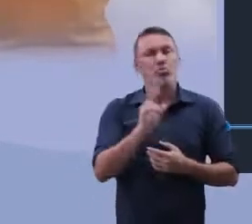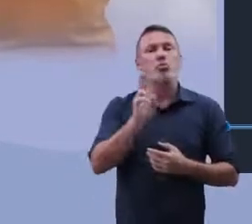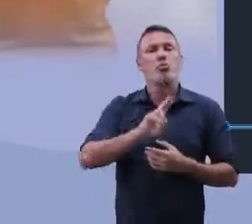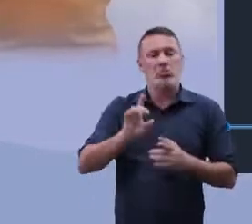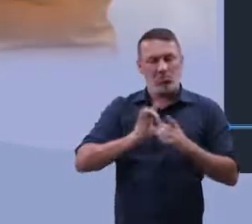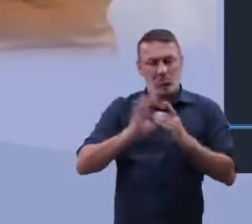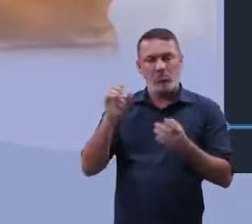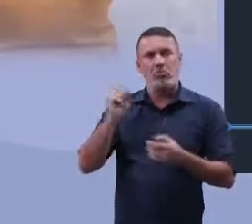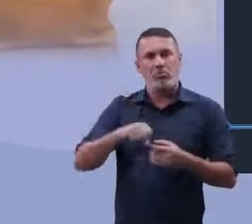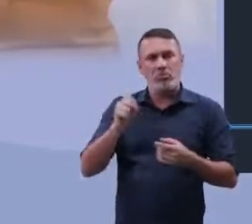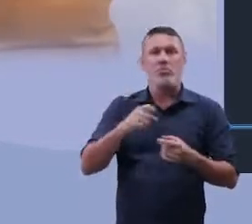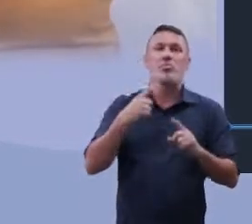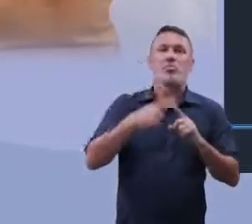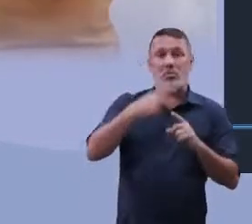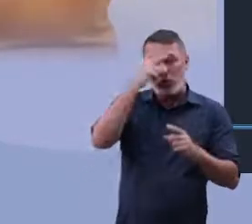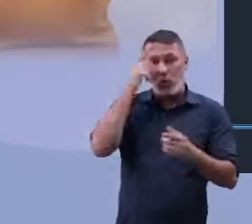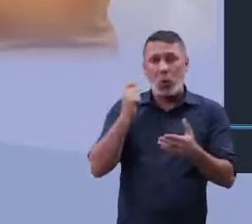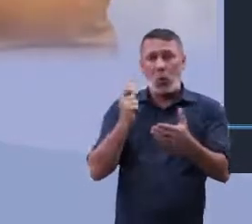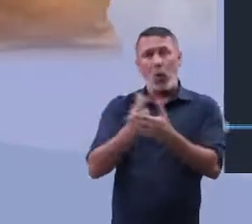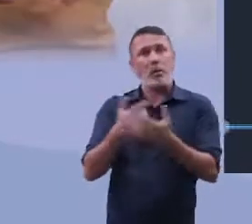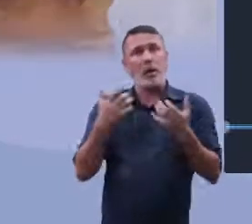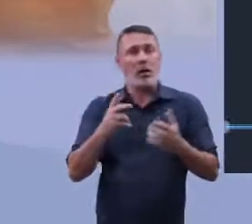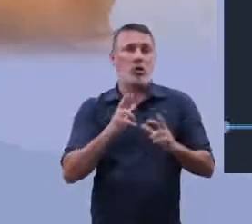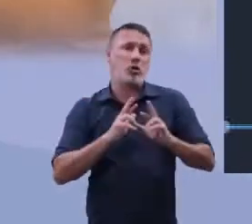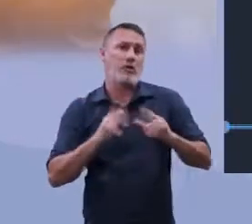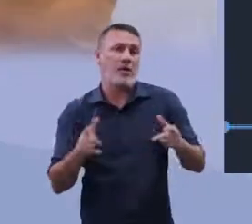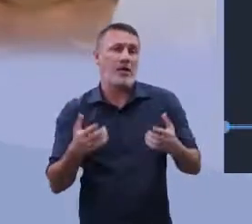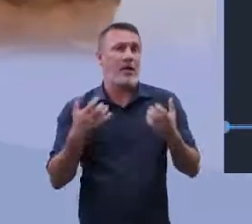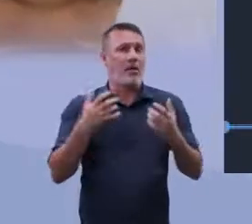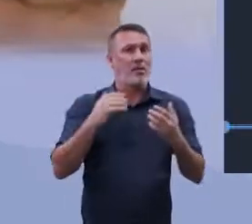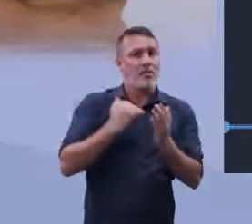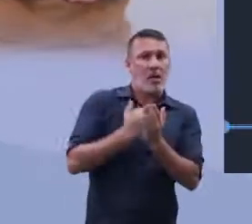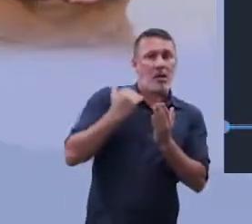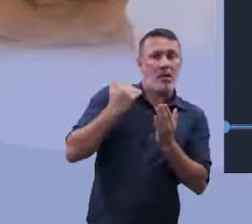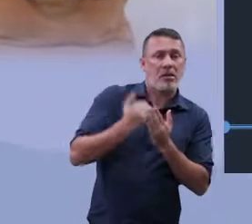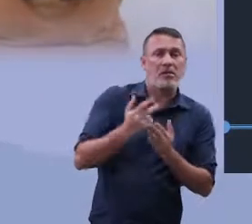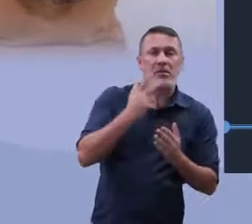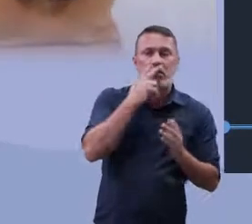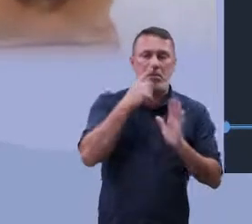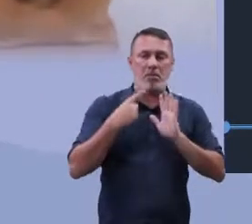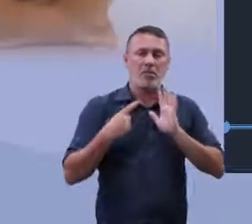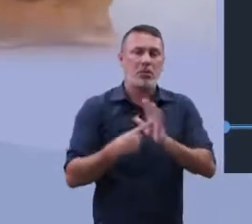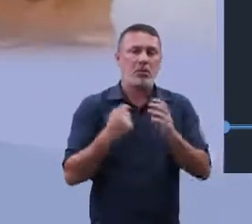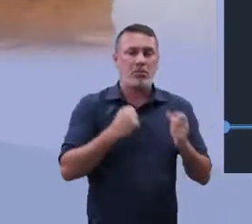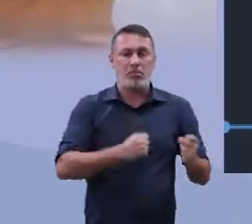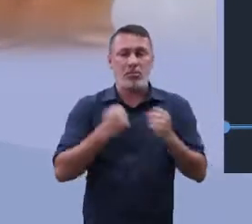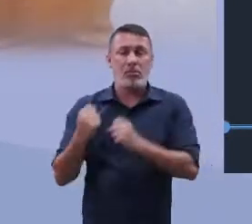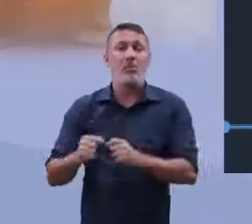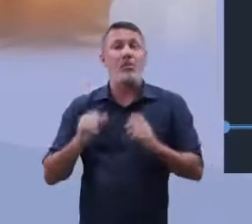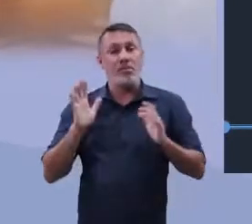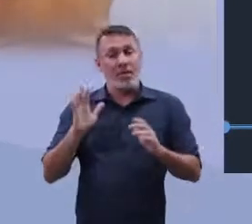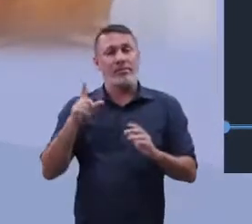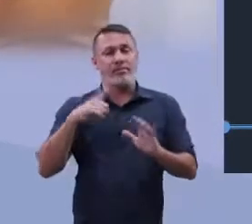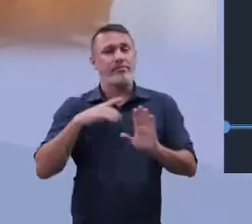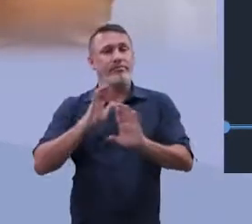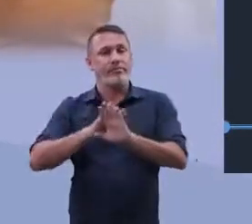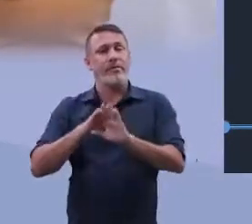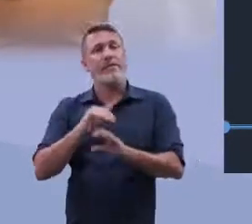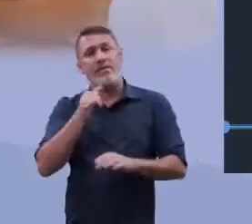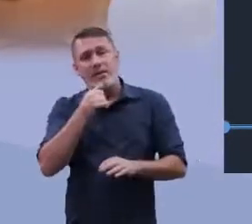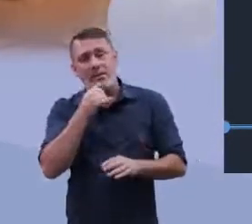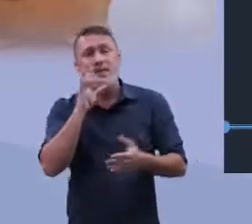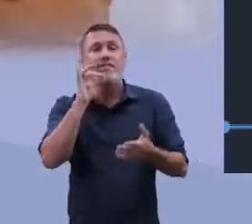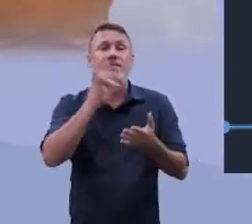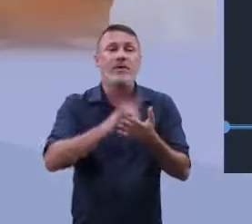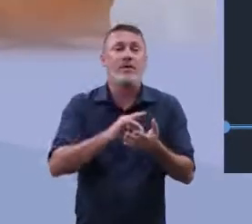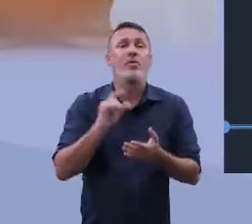ambiciosa, né, querendo sempre comprar o diferente para mostrar poder, mas infelizmente aquela atitude da ficção ela